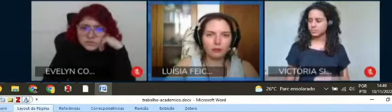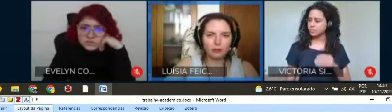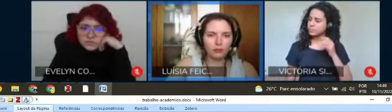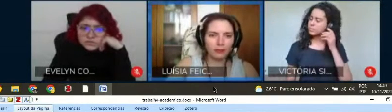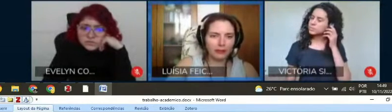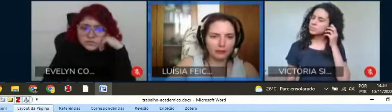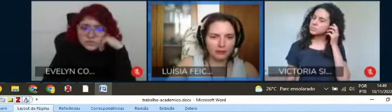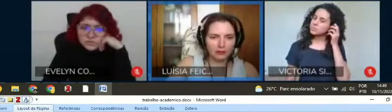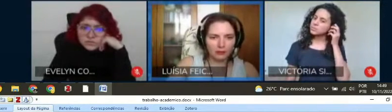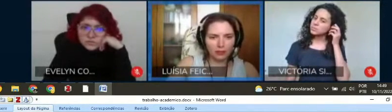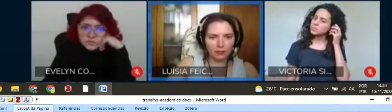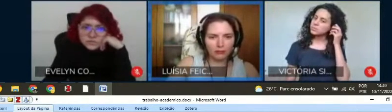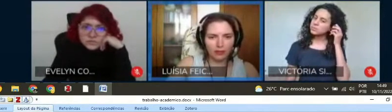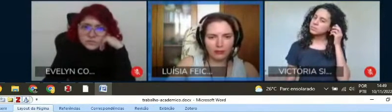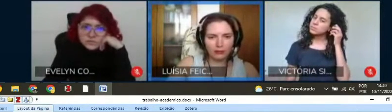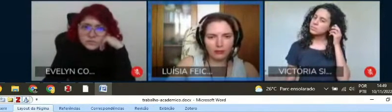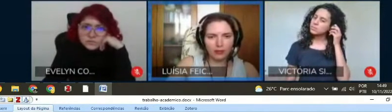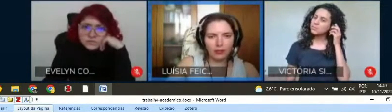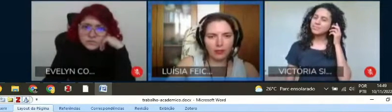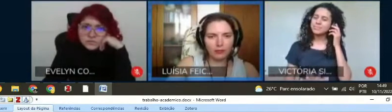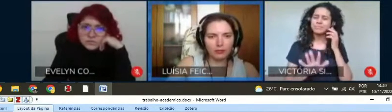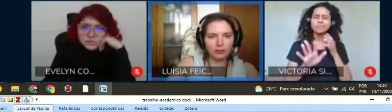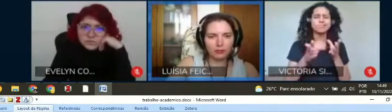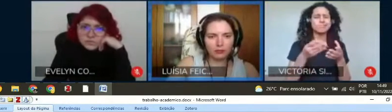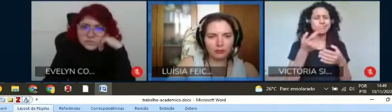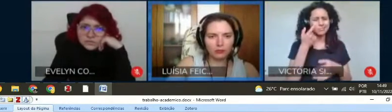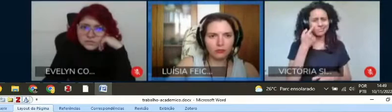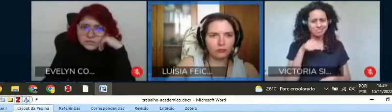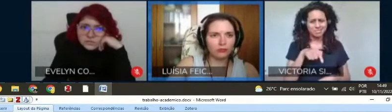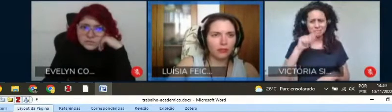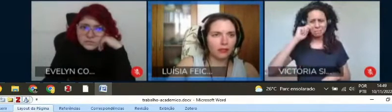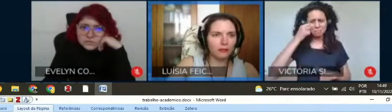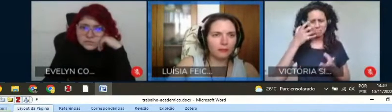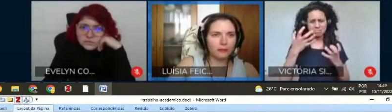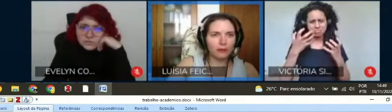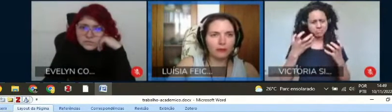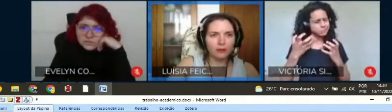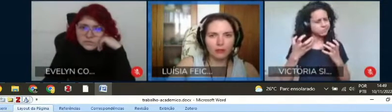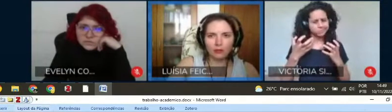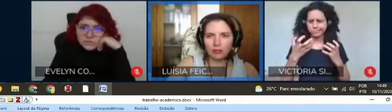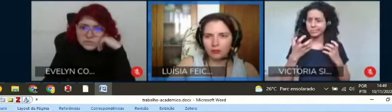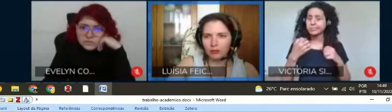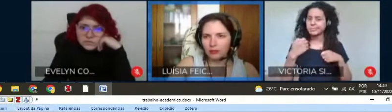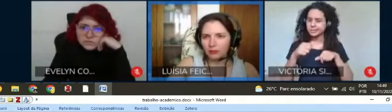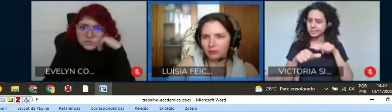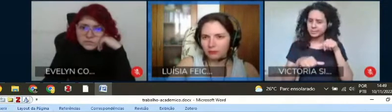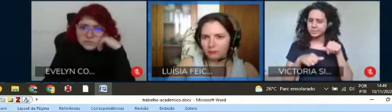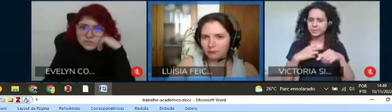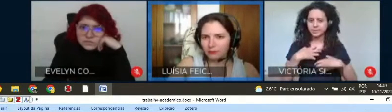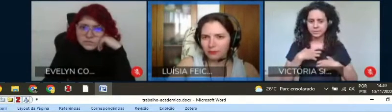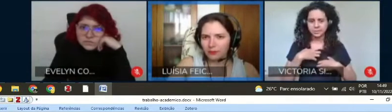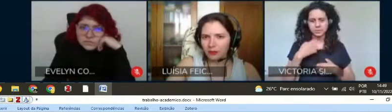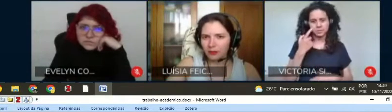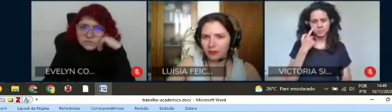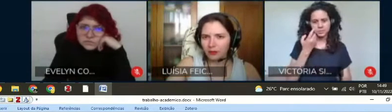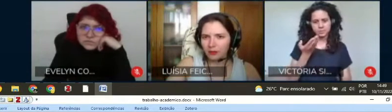que está tudo formatado estranho. O que eu faço? Eu seleciono tudo isso aqui, venho aqui no início